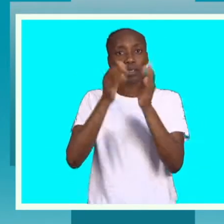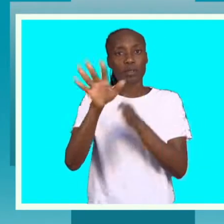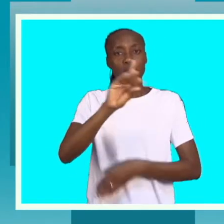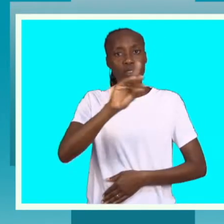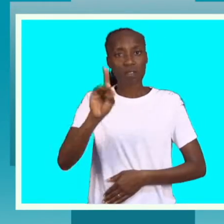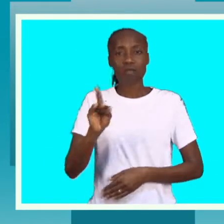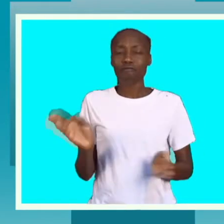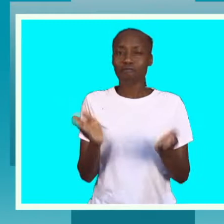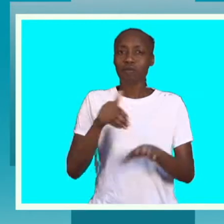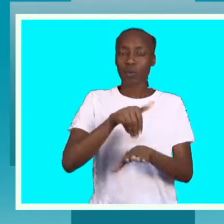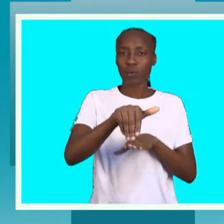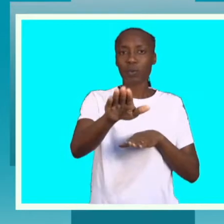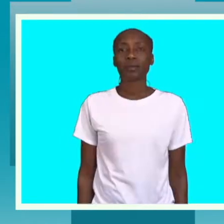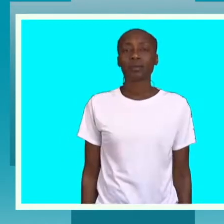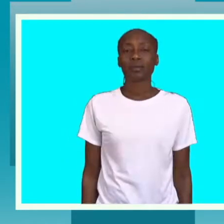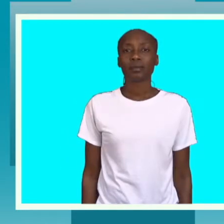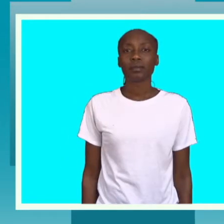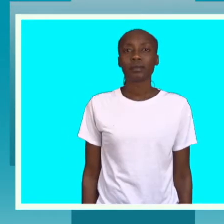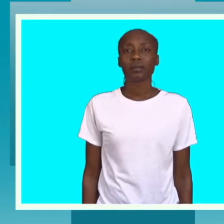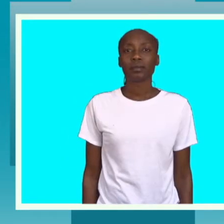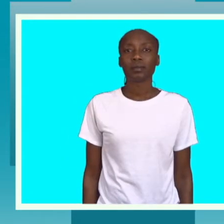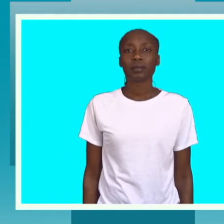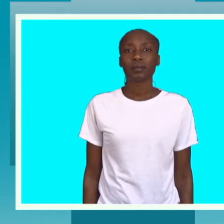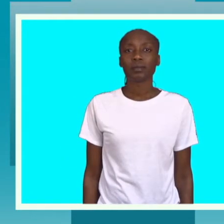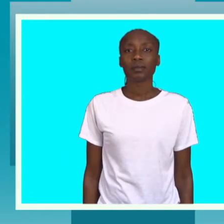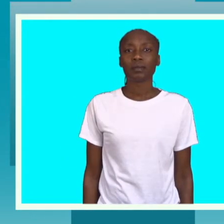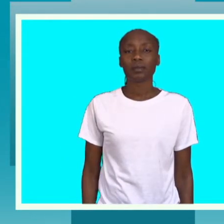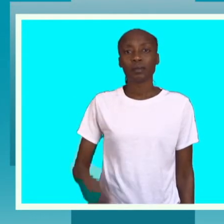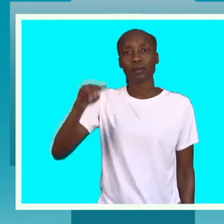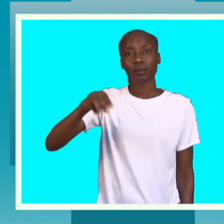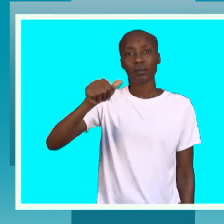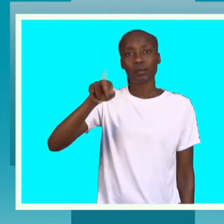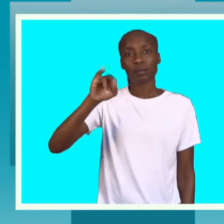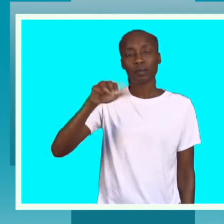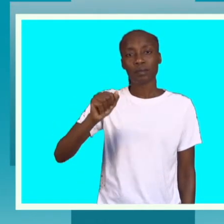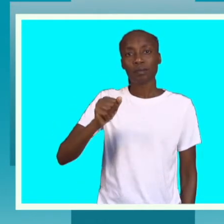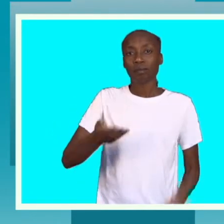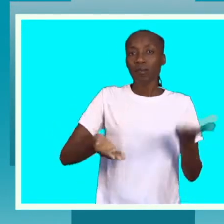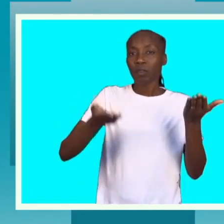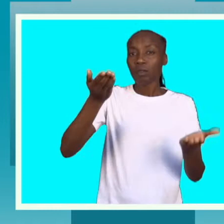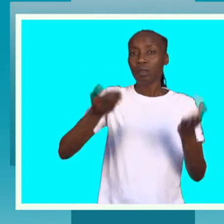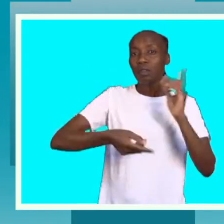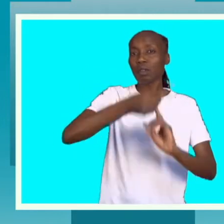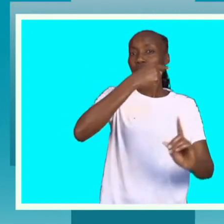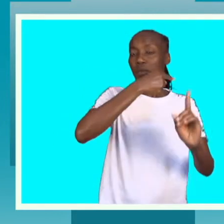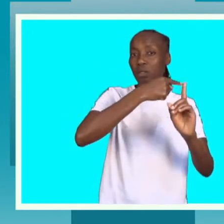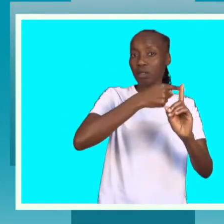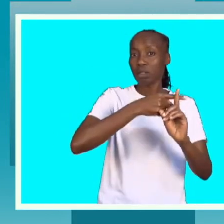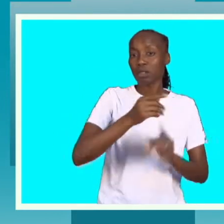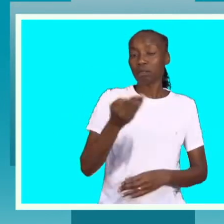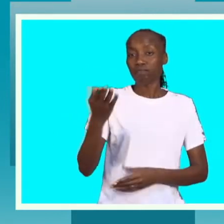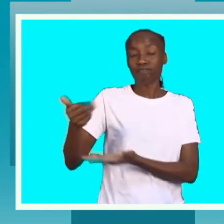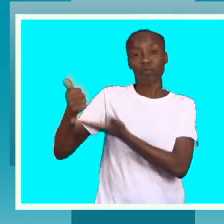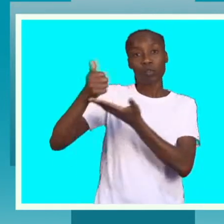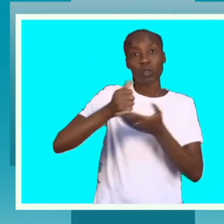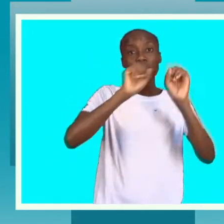pessoa com deficiência vá avante. Positivamente, o contributo da sua associação em prol das pessoas com deficiência